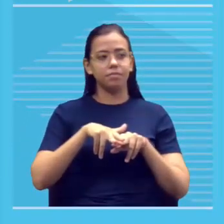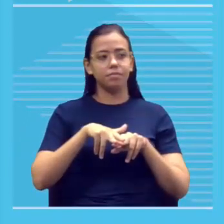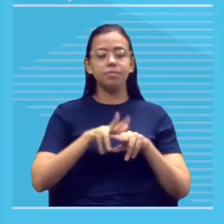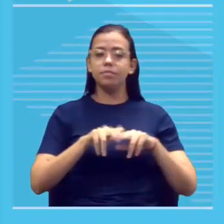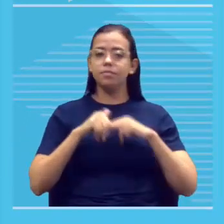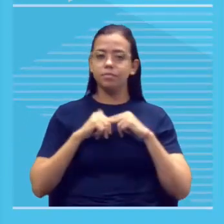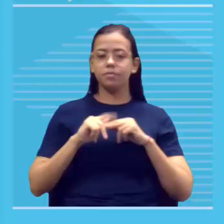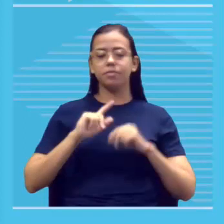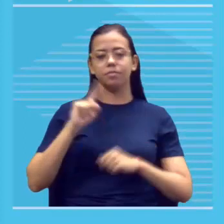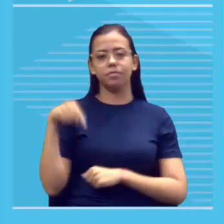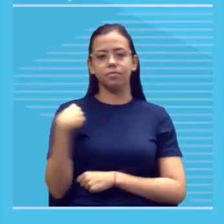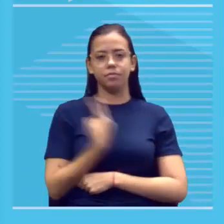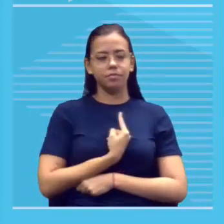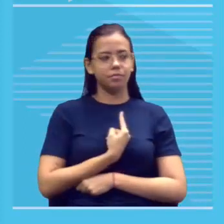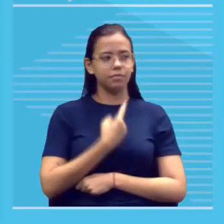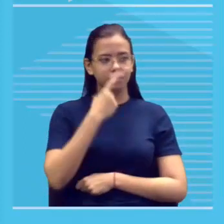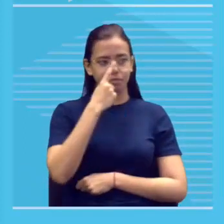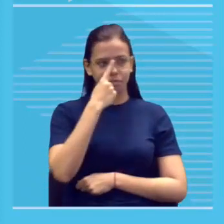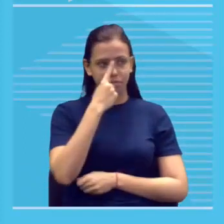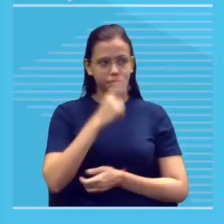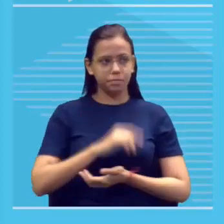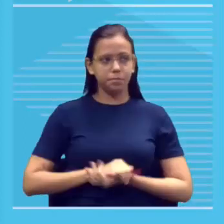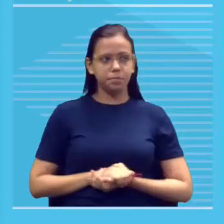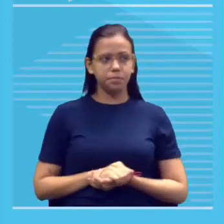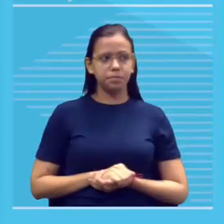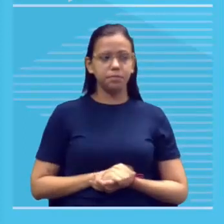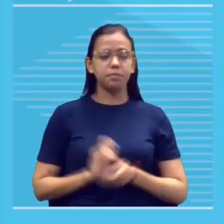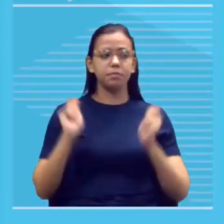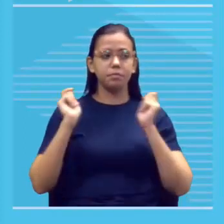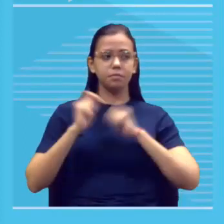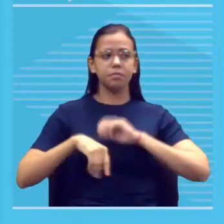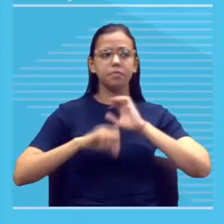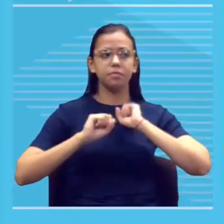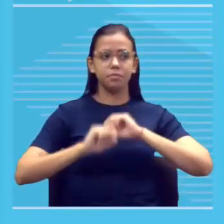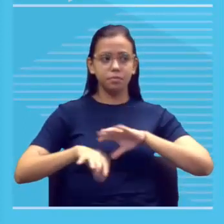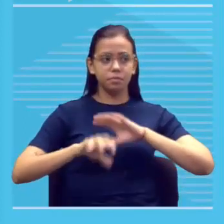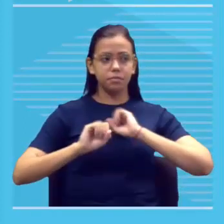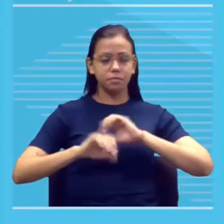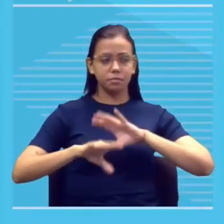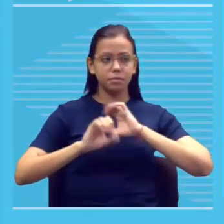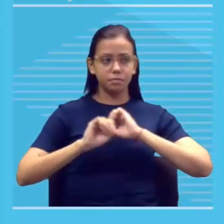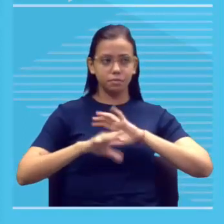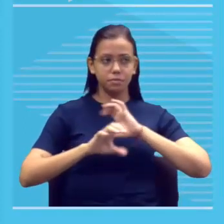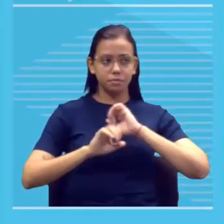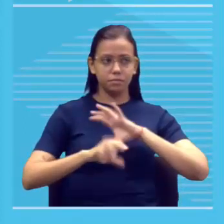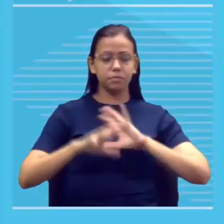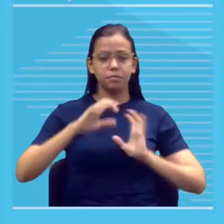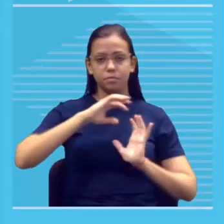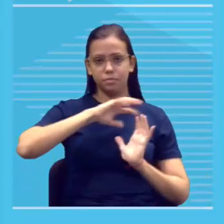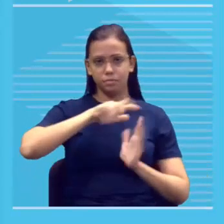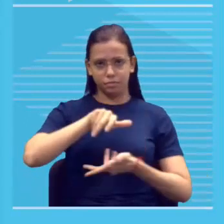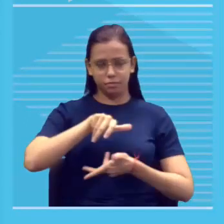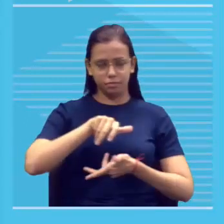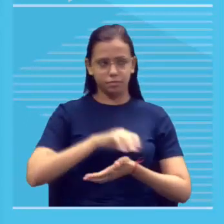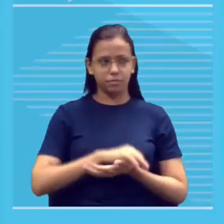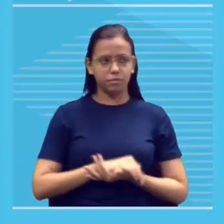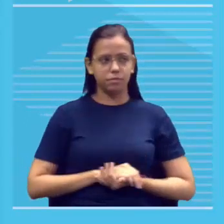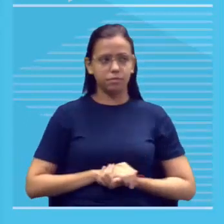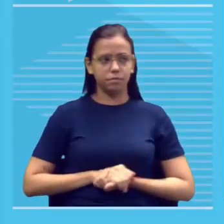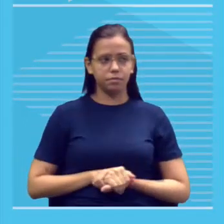por nós ele veio para transmitir os seus ensinamentos Em um nível